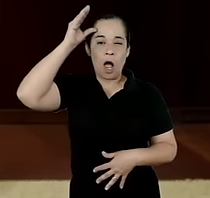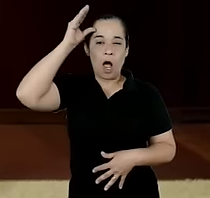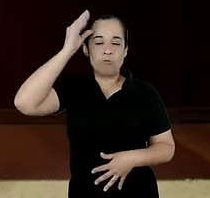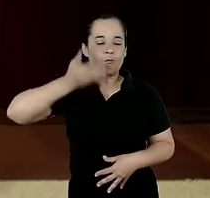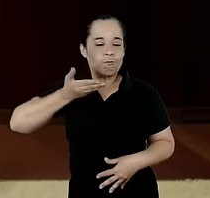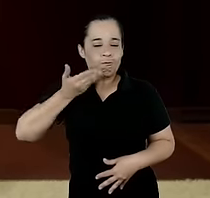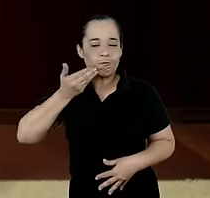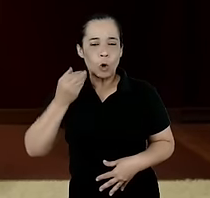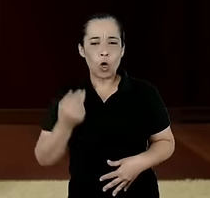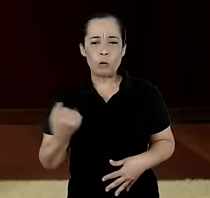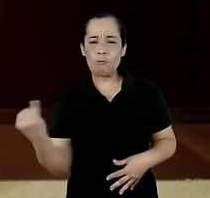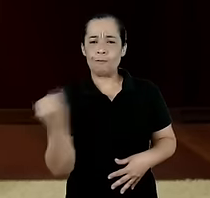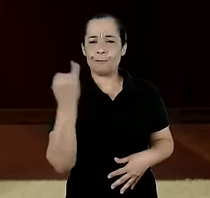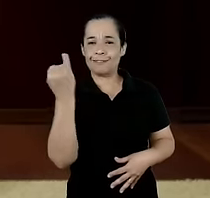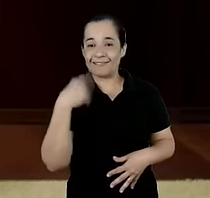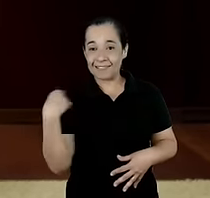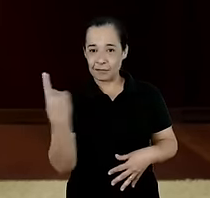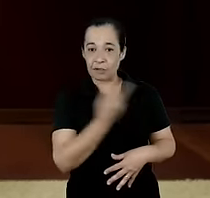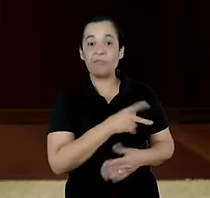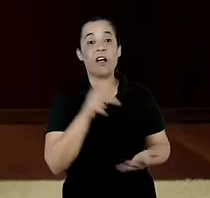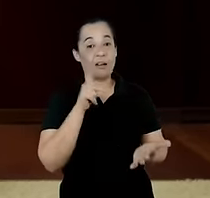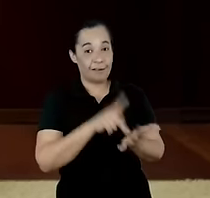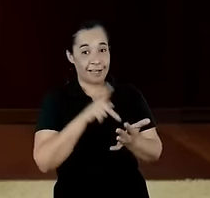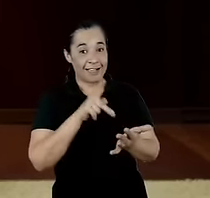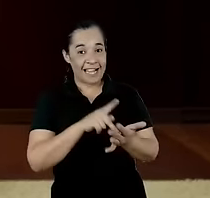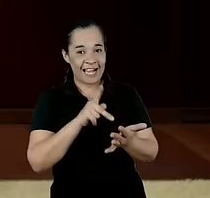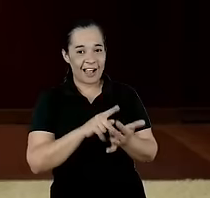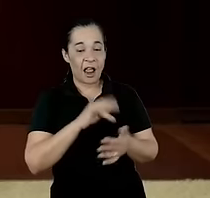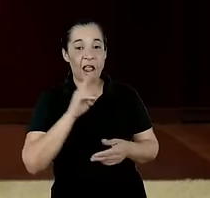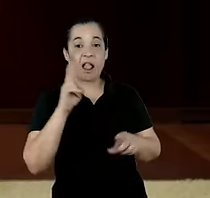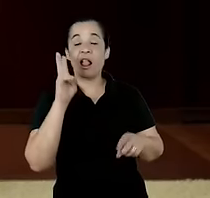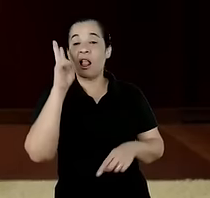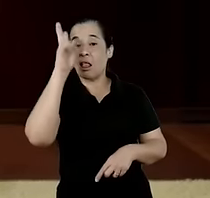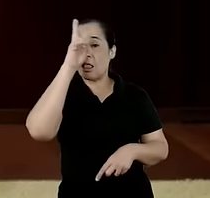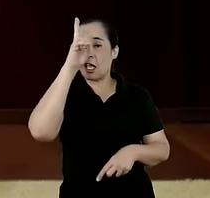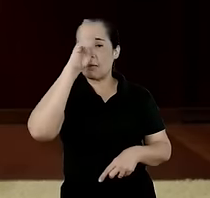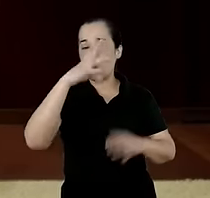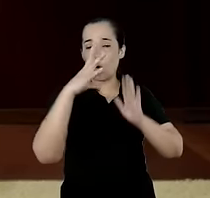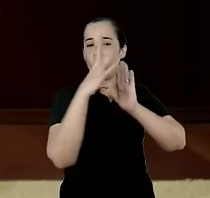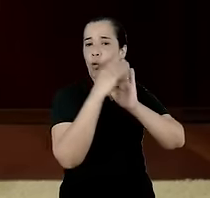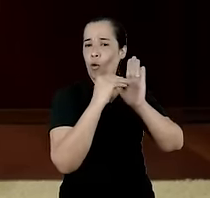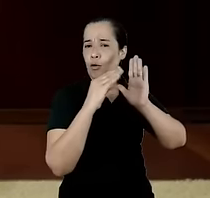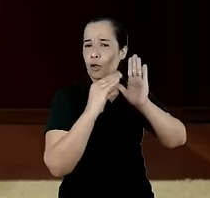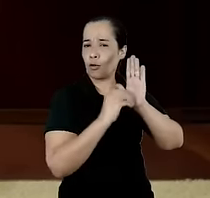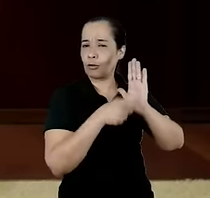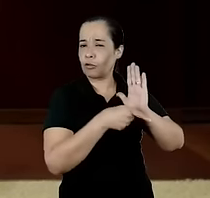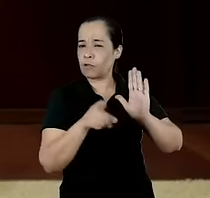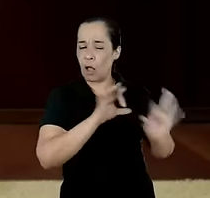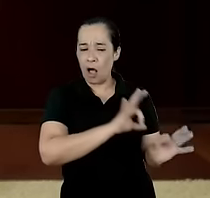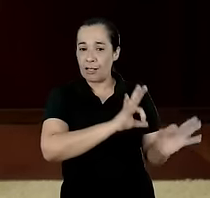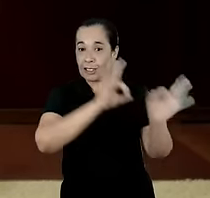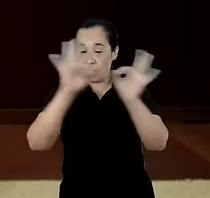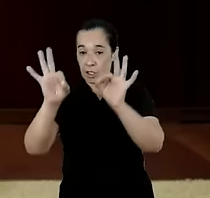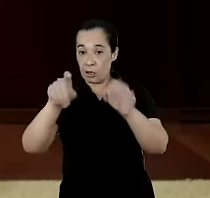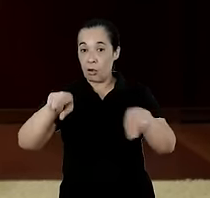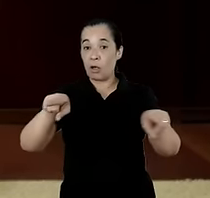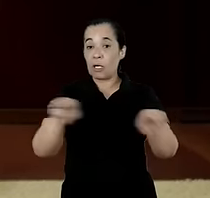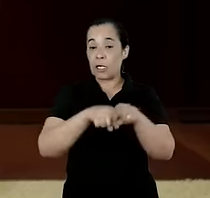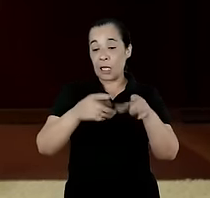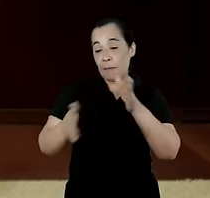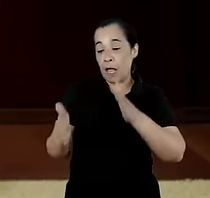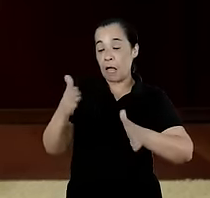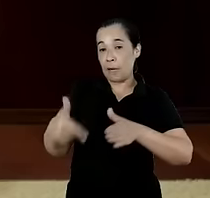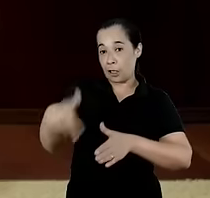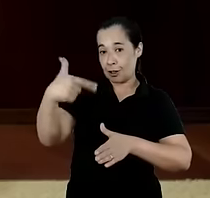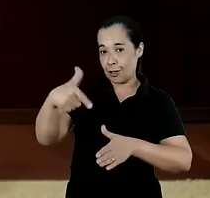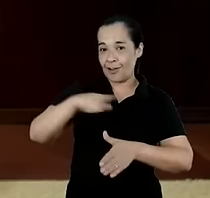nossa verdade e é importante lembrar que esse conteúdo todo que vocês acompanharam até agora e o próximo depois desse intervalo estará disponível no YouTube